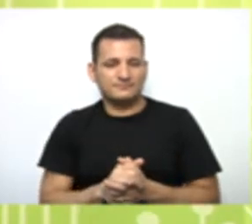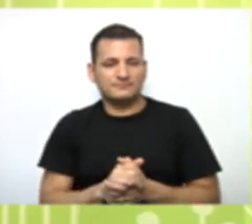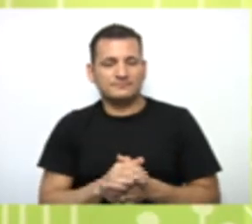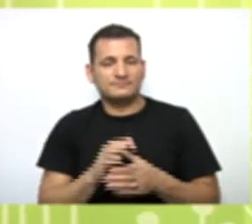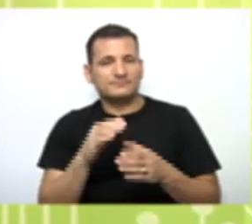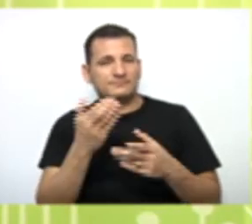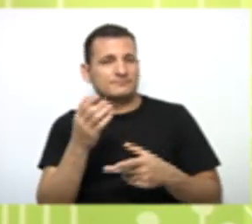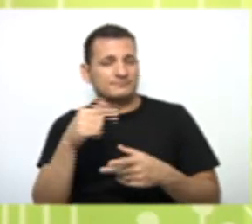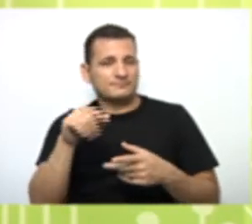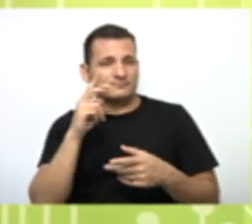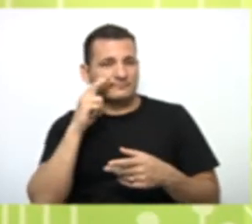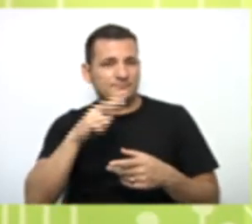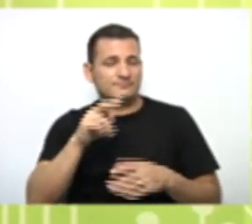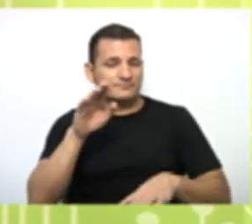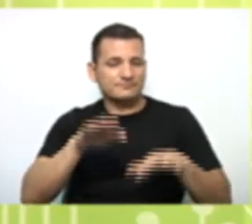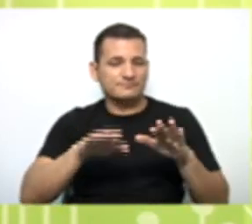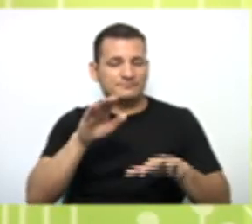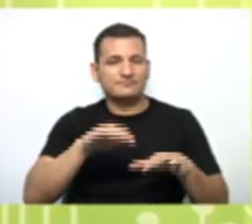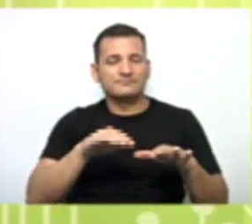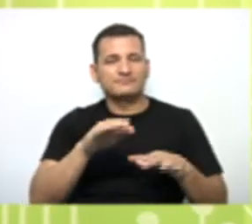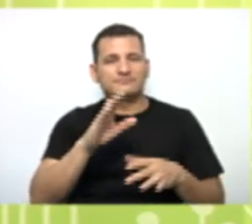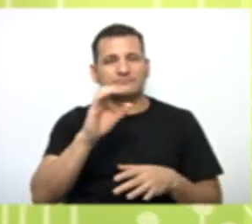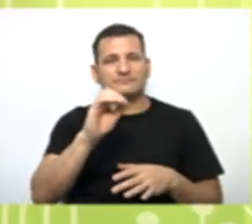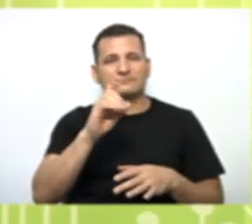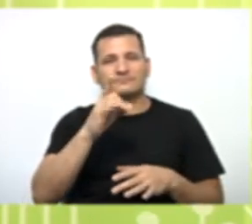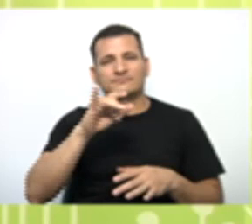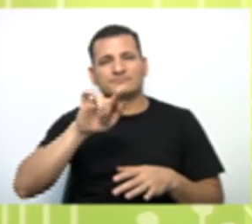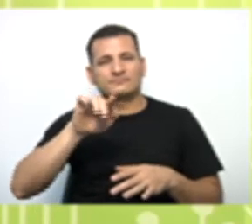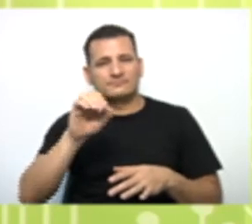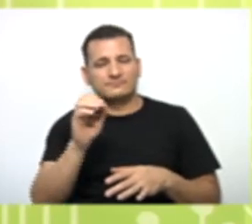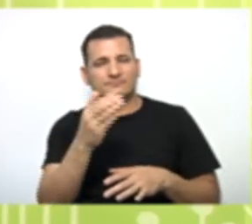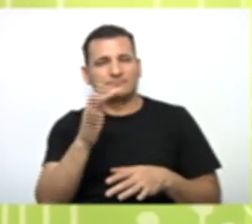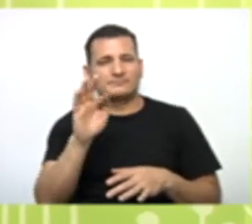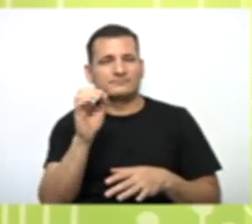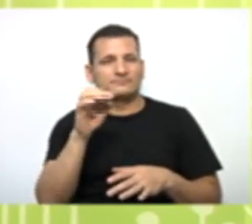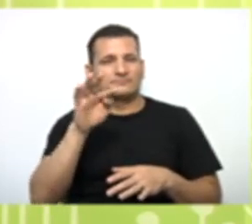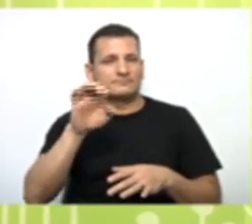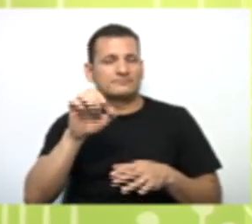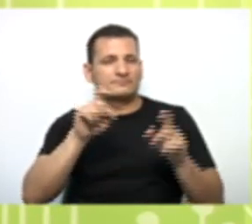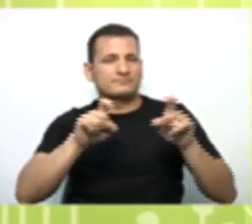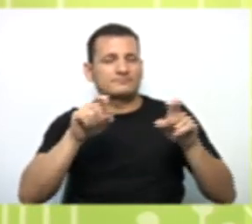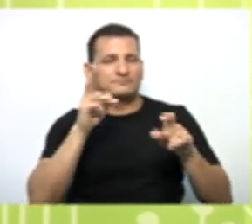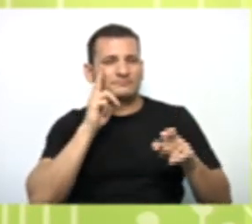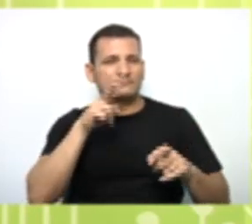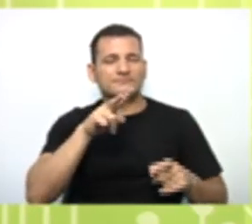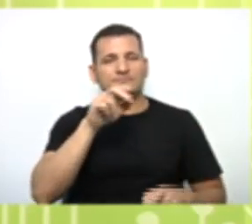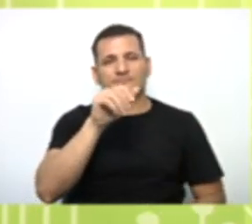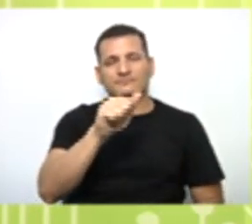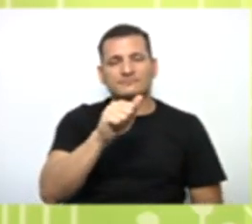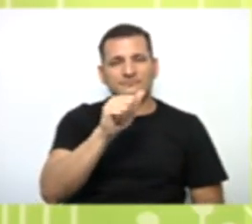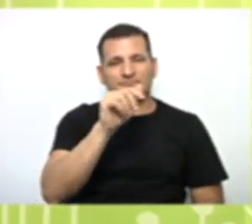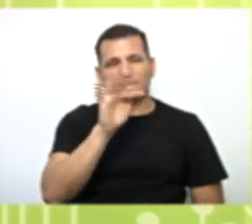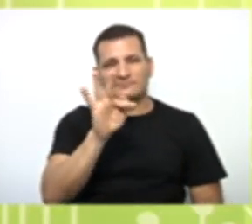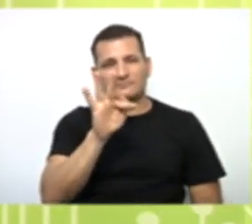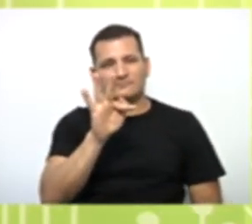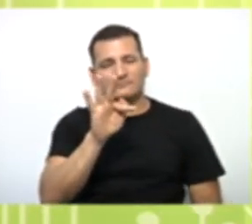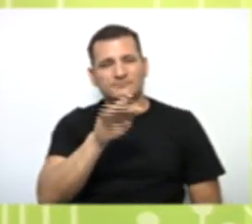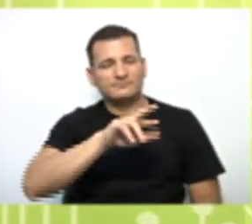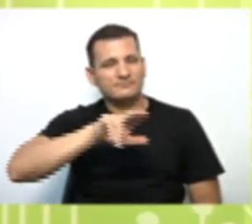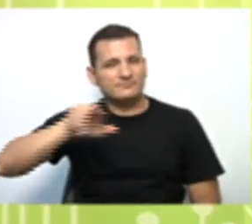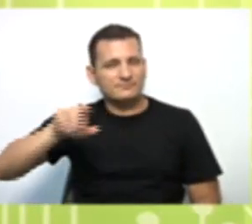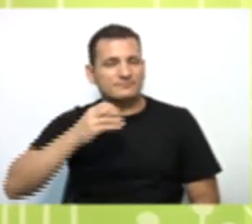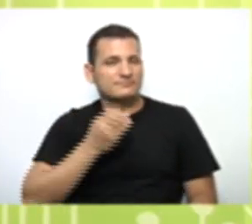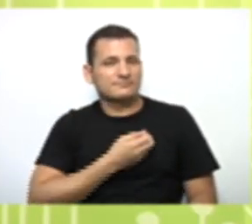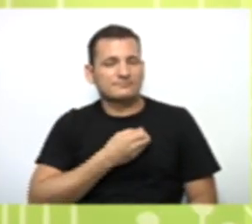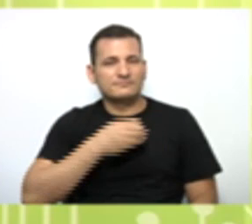Então você vai ver que às vezes no código fonte do computador, você vai olhar lá, você vai ver vários números, A, F, números, vários números A,